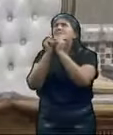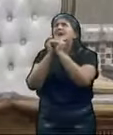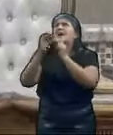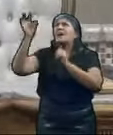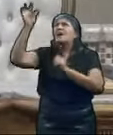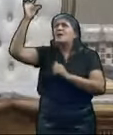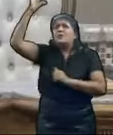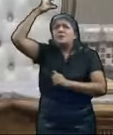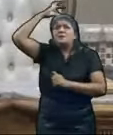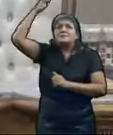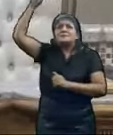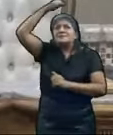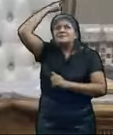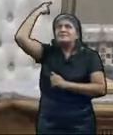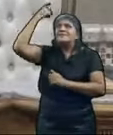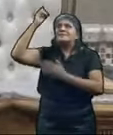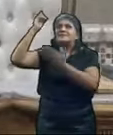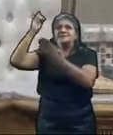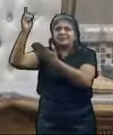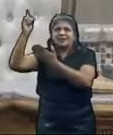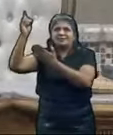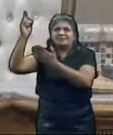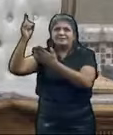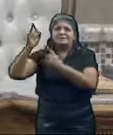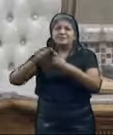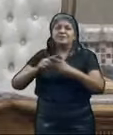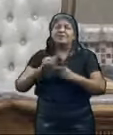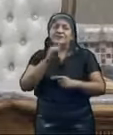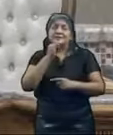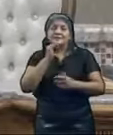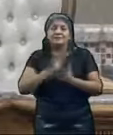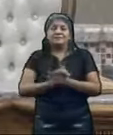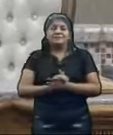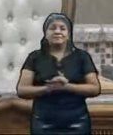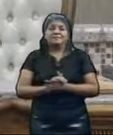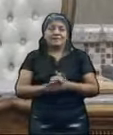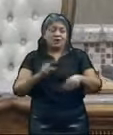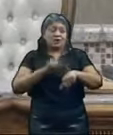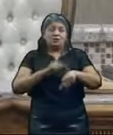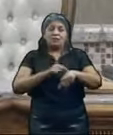e vai sobrar para você o resto da semente da mulher